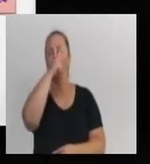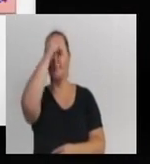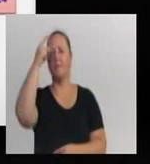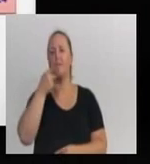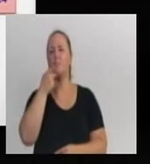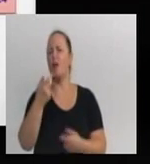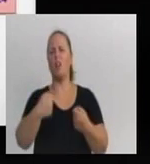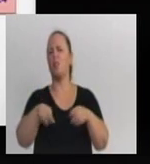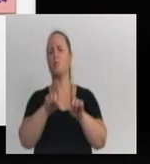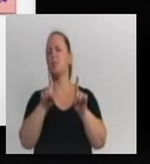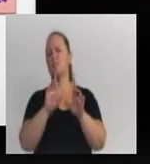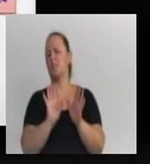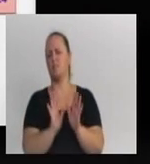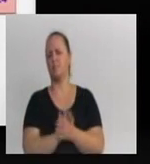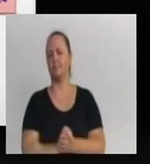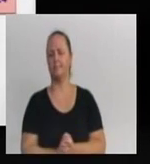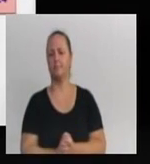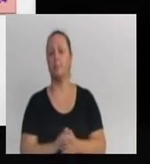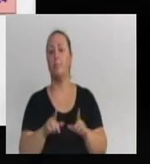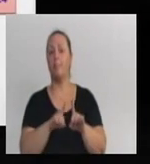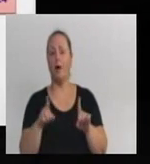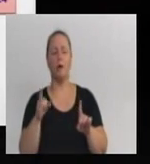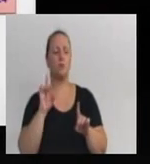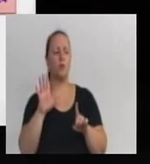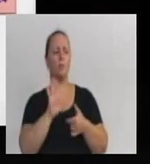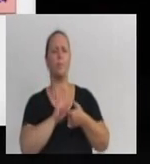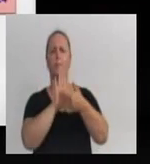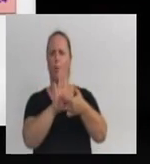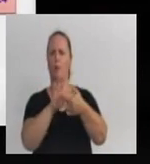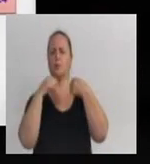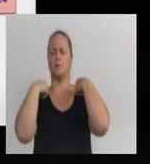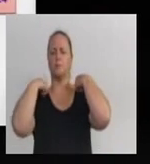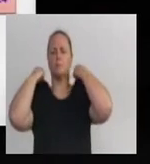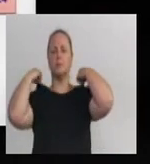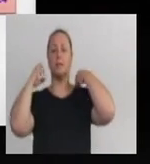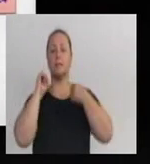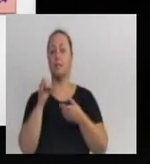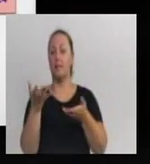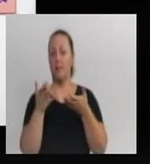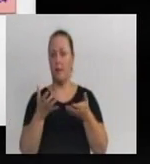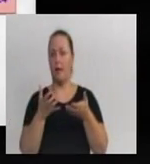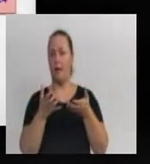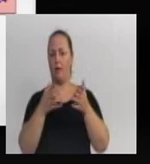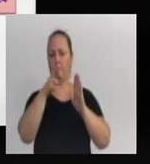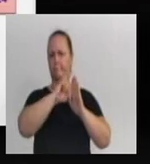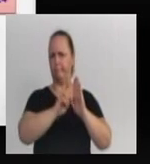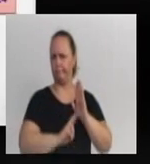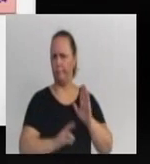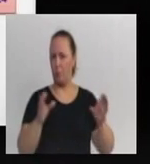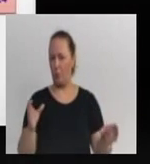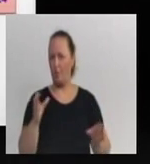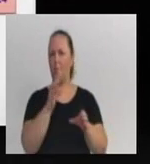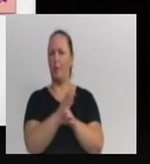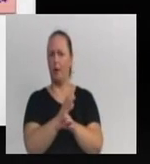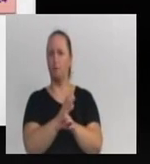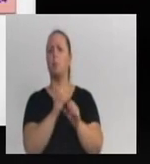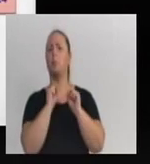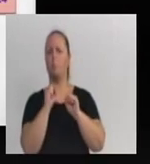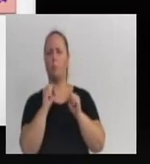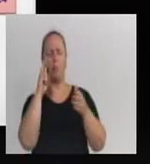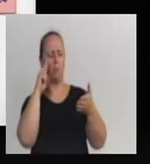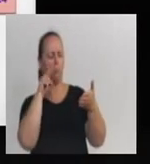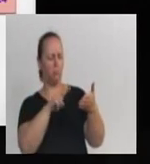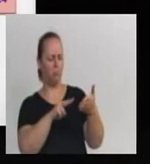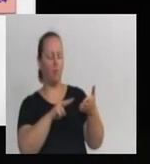simbolicamente, só para vocês terem uma noção, e depois, quem quiser, o relatório completo. Os decretos são reais, as datas